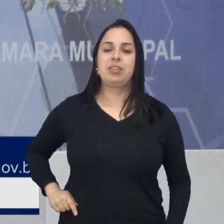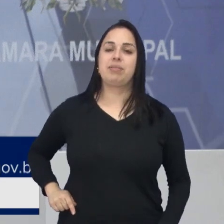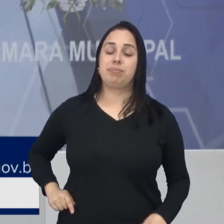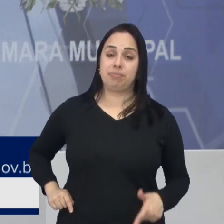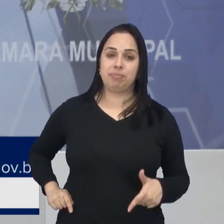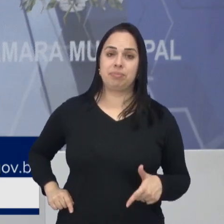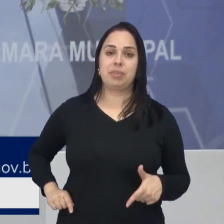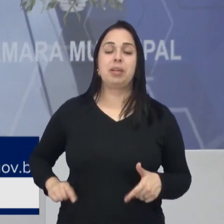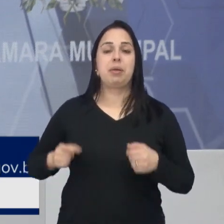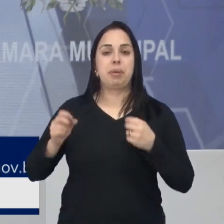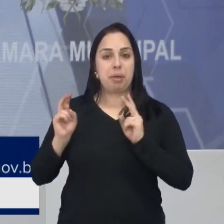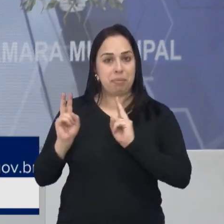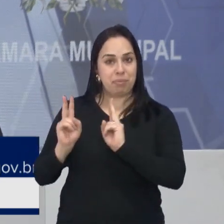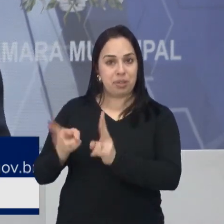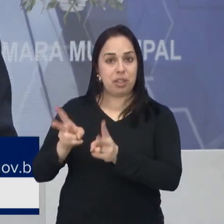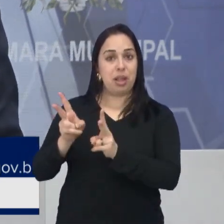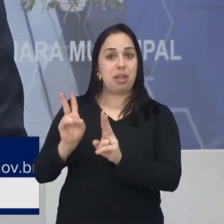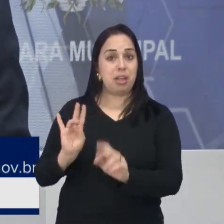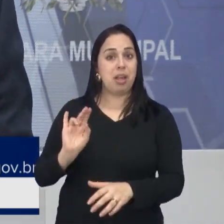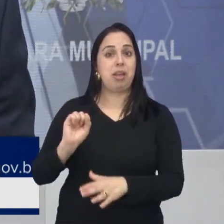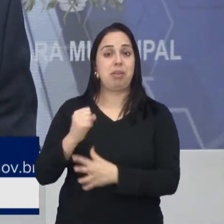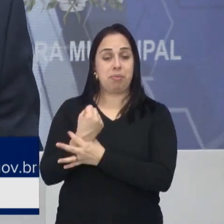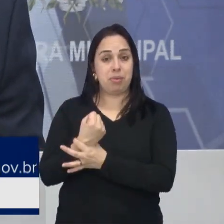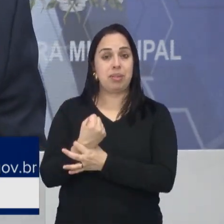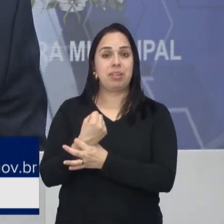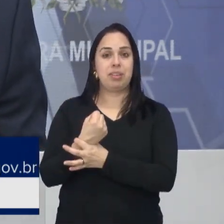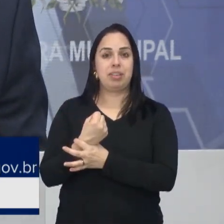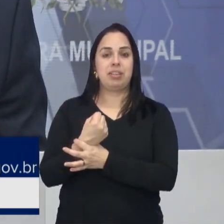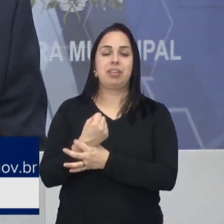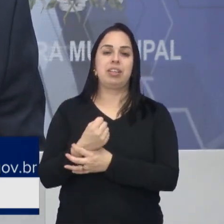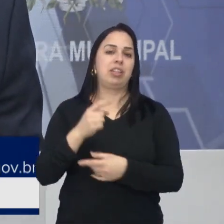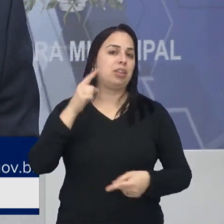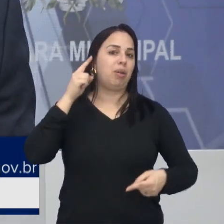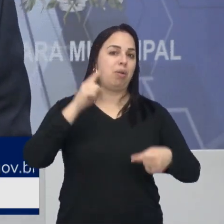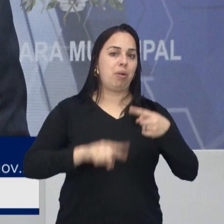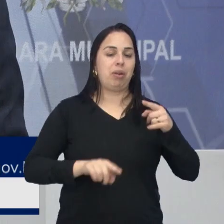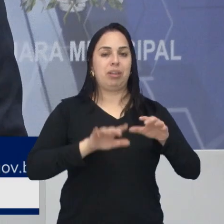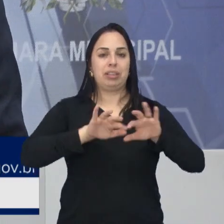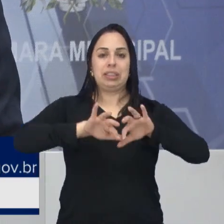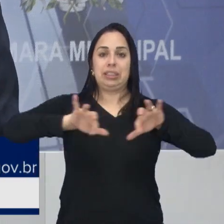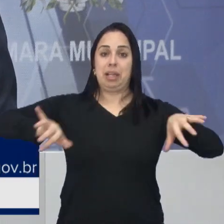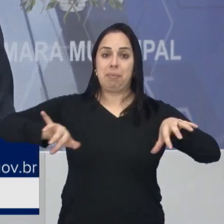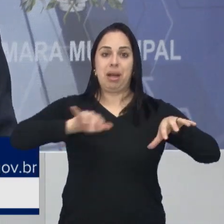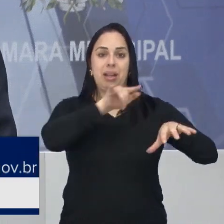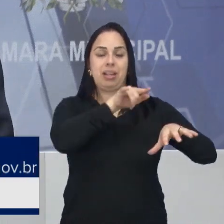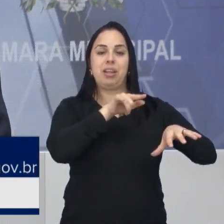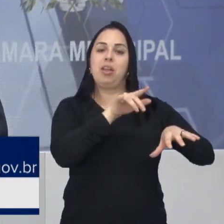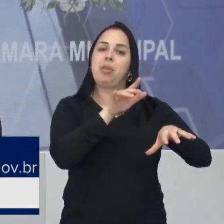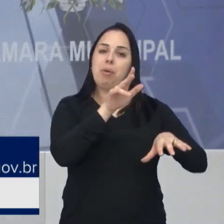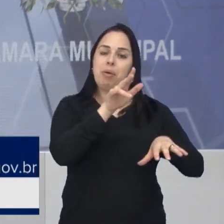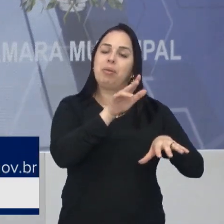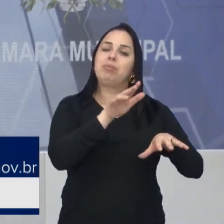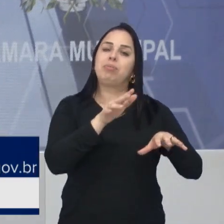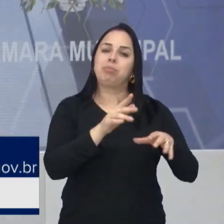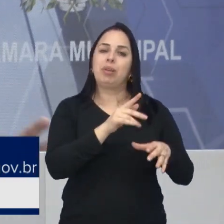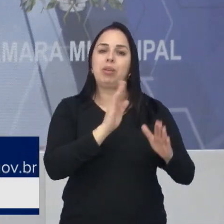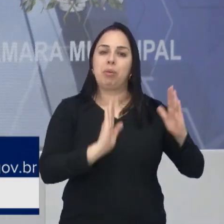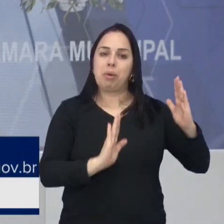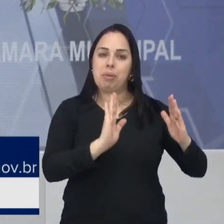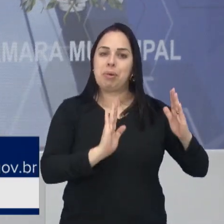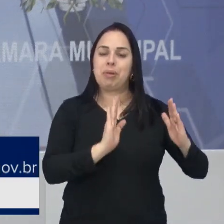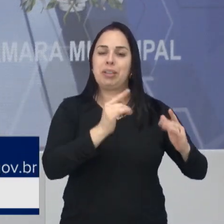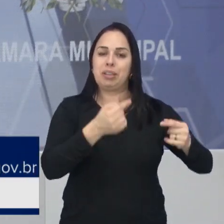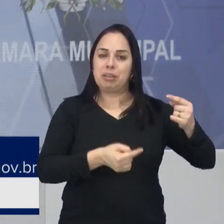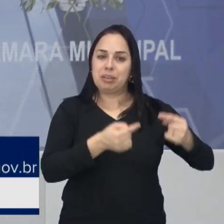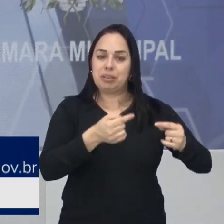sejam preservadas, protegidas de interesses partidários eleitorais que por vezes querem fazer da